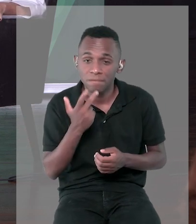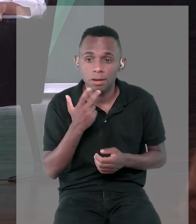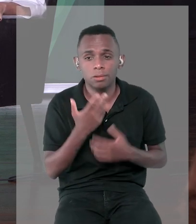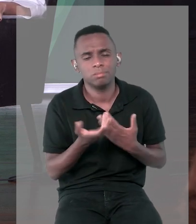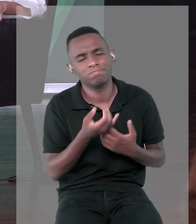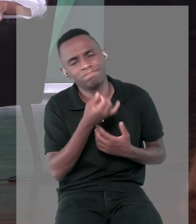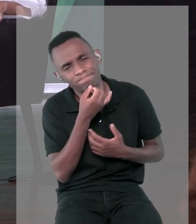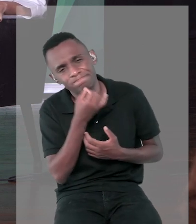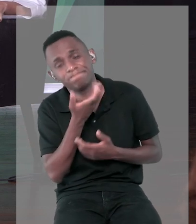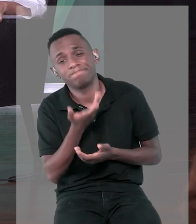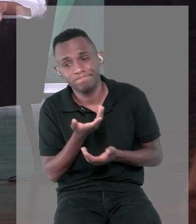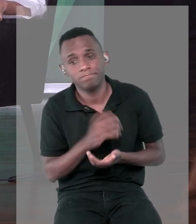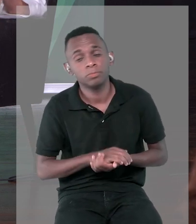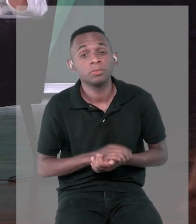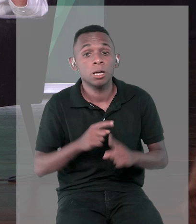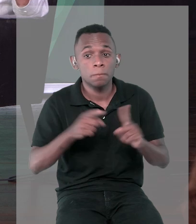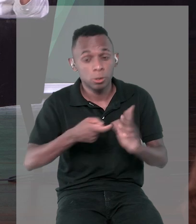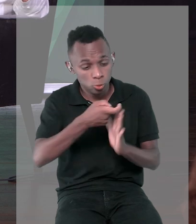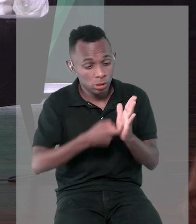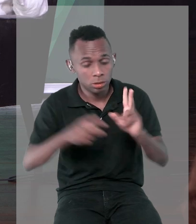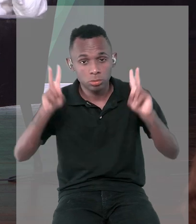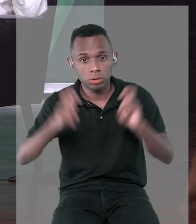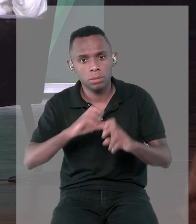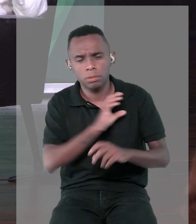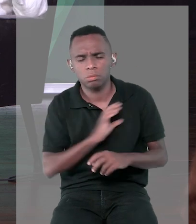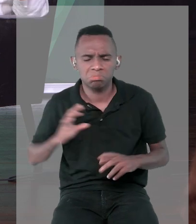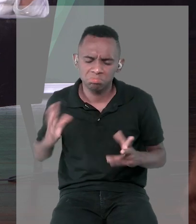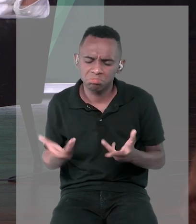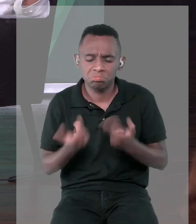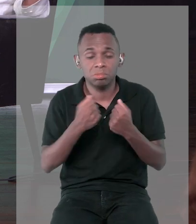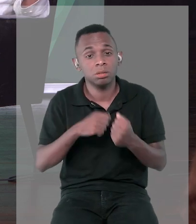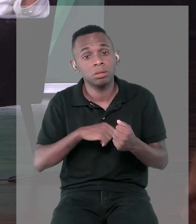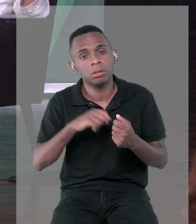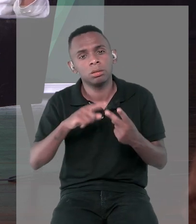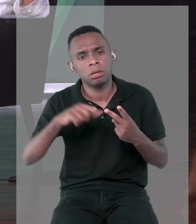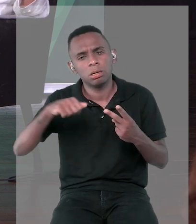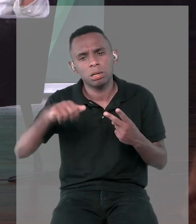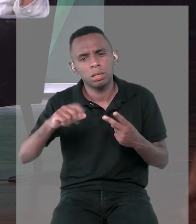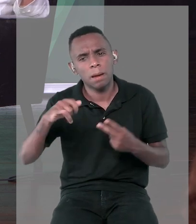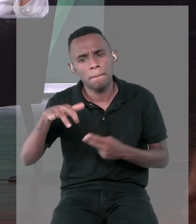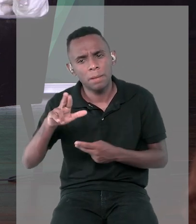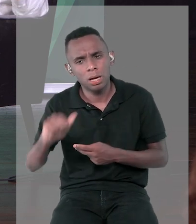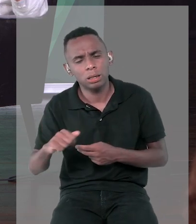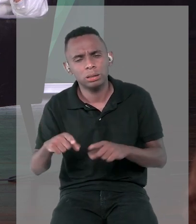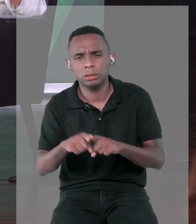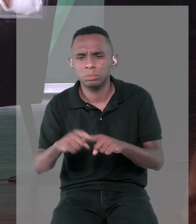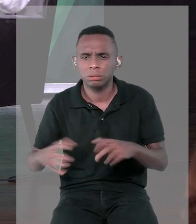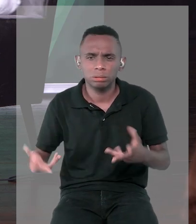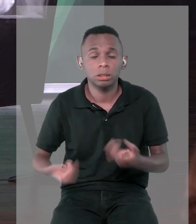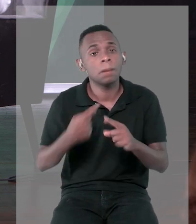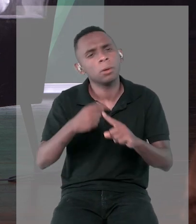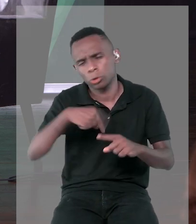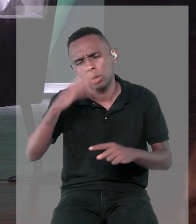para ele. E ele ficou meio desanimado mesmo, né? Mas o texto sobre Clarice dele é lindíssimo. Da Ana Maria Machado é o máximo. Por quê? Porque a